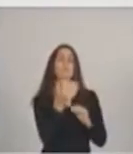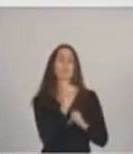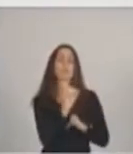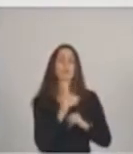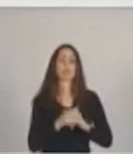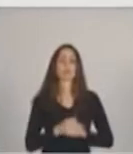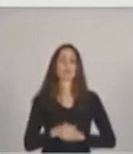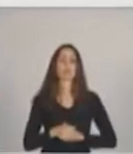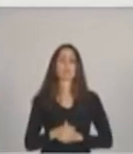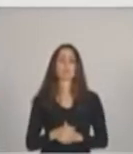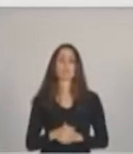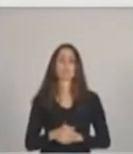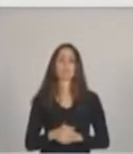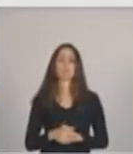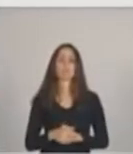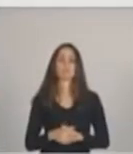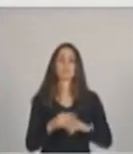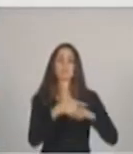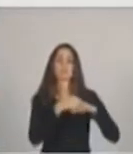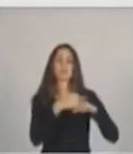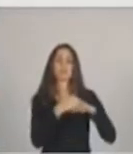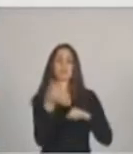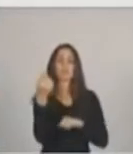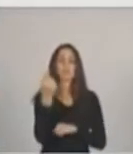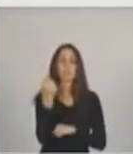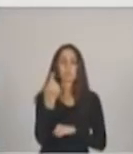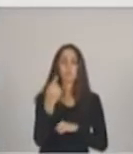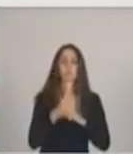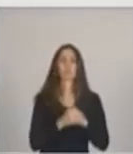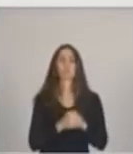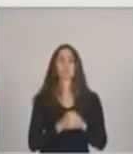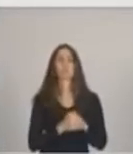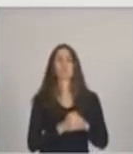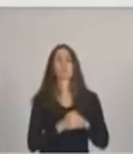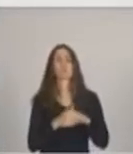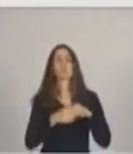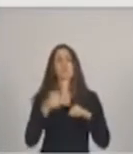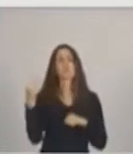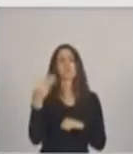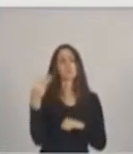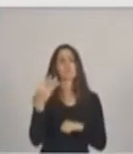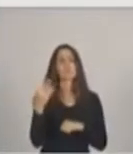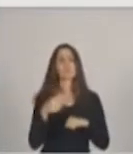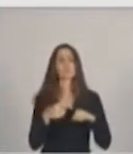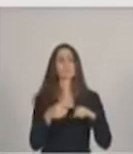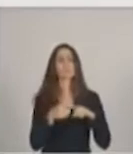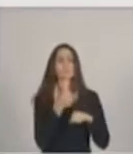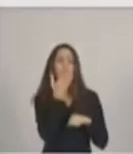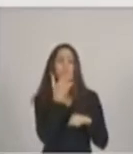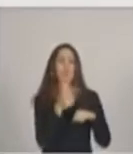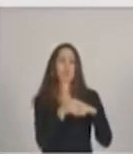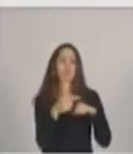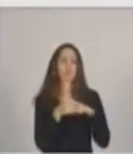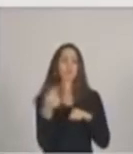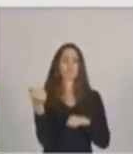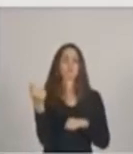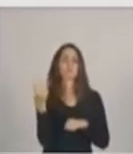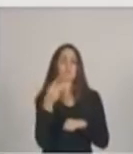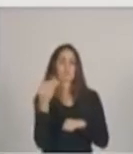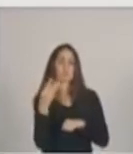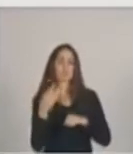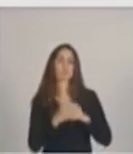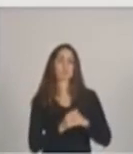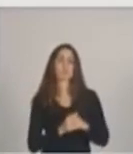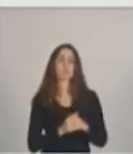Parágrafo 10 do artigo 1º, do artigo 3º, do artigo 3º, parágrafo 10.